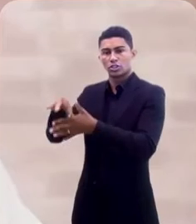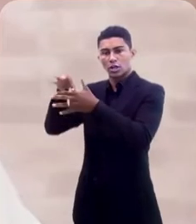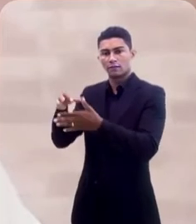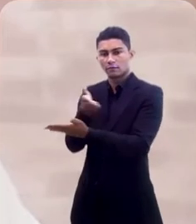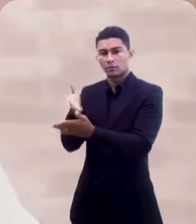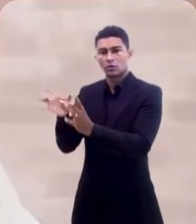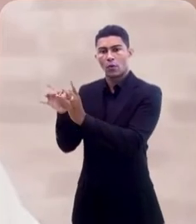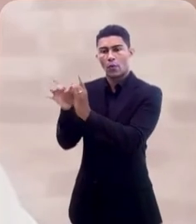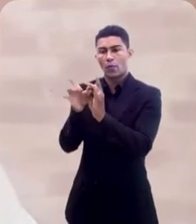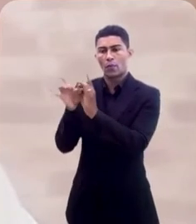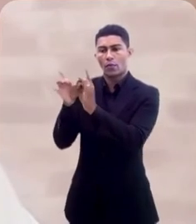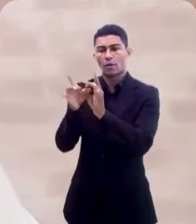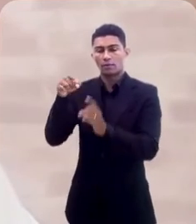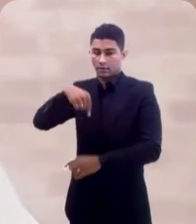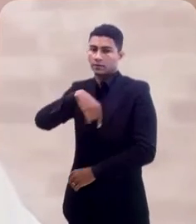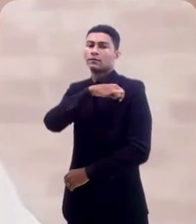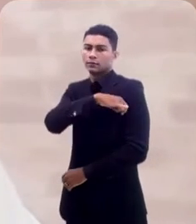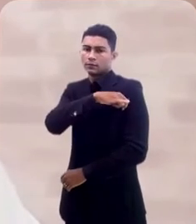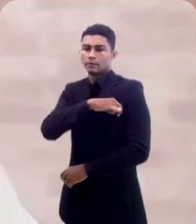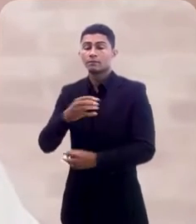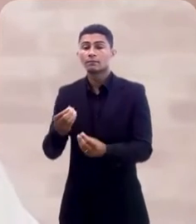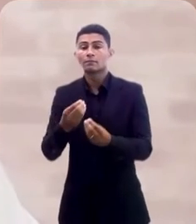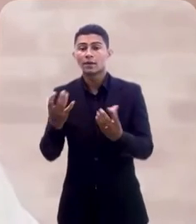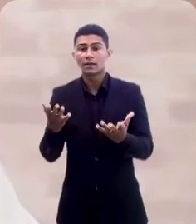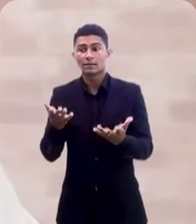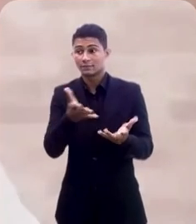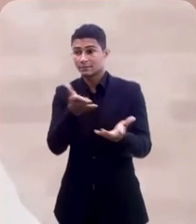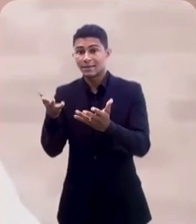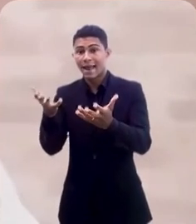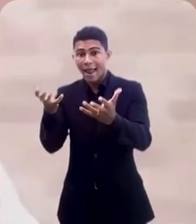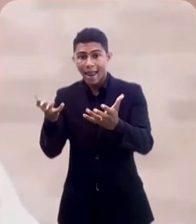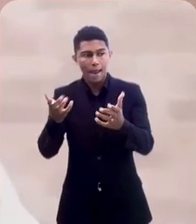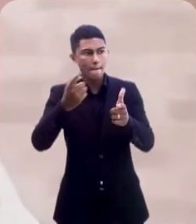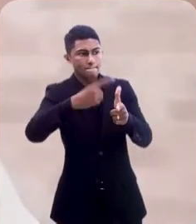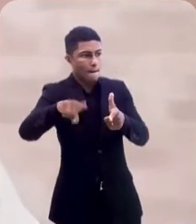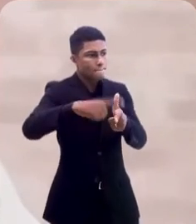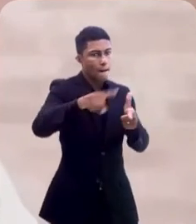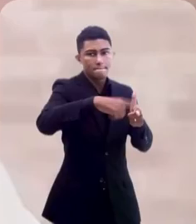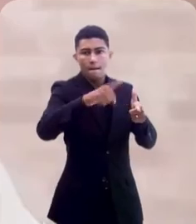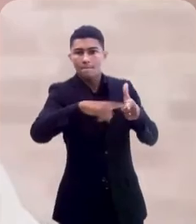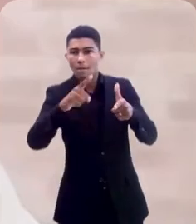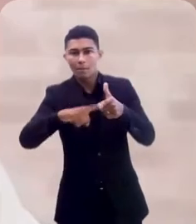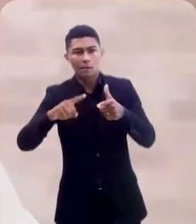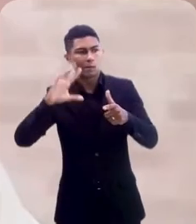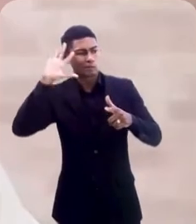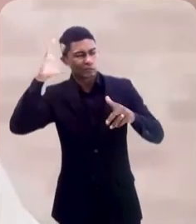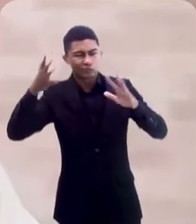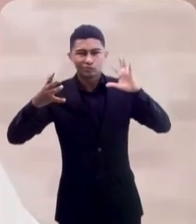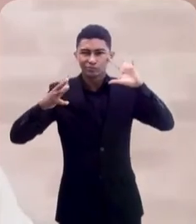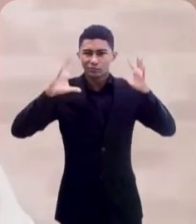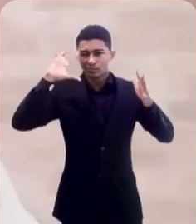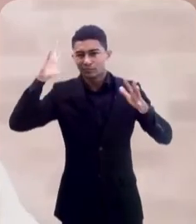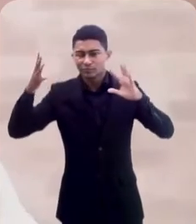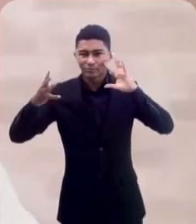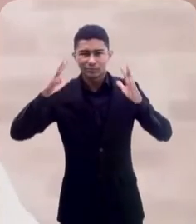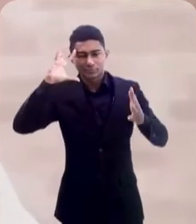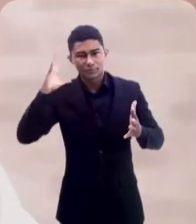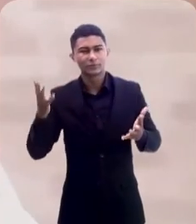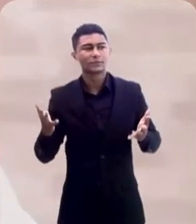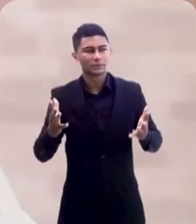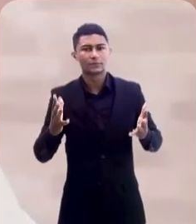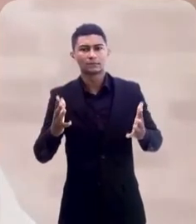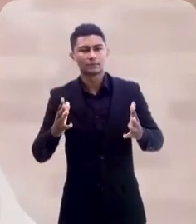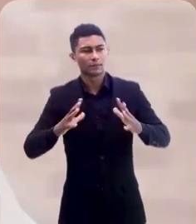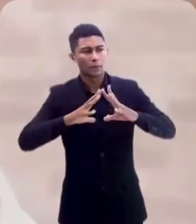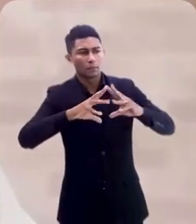na busca de solução dos gargalos e dificuldades que nós temos em todos os